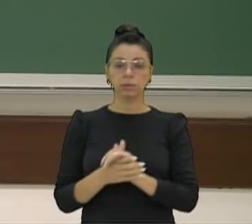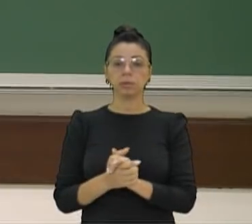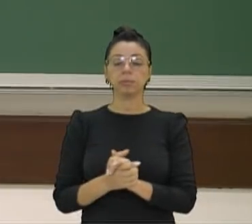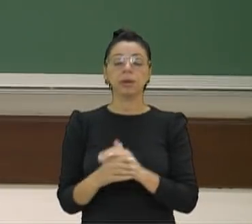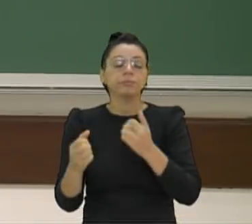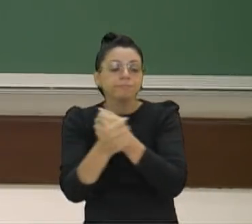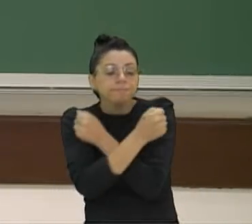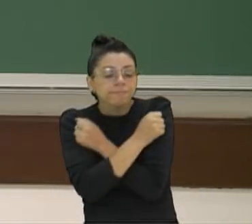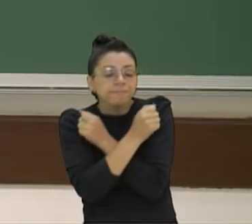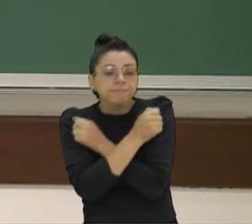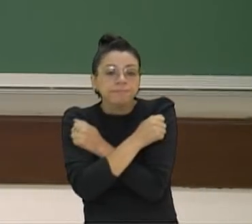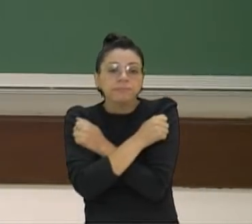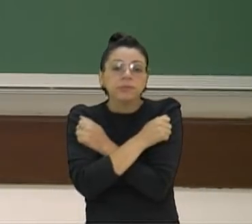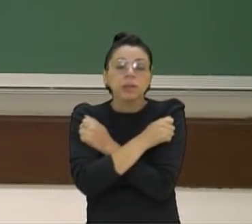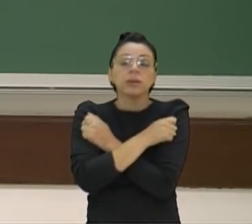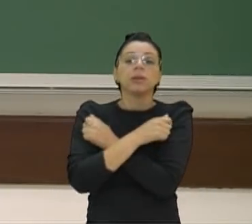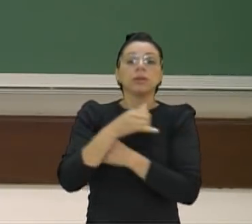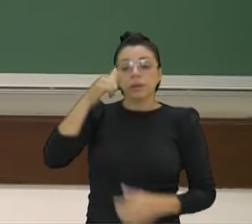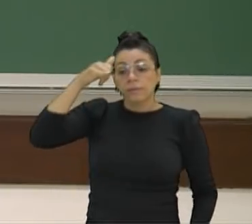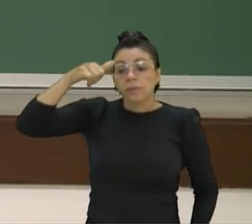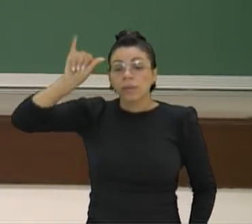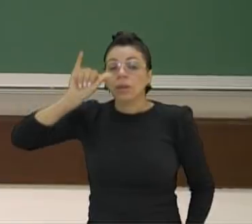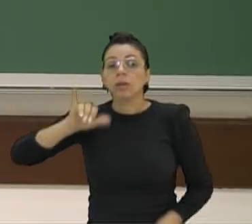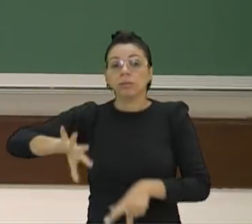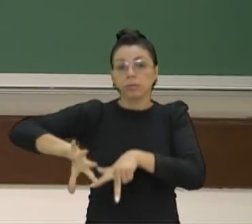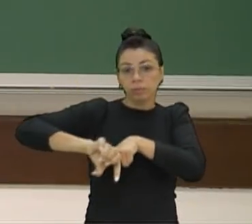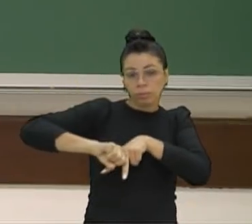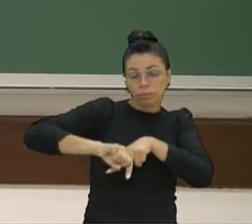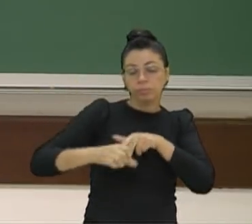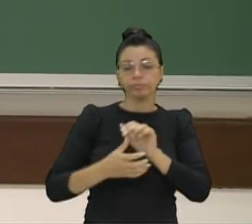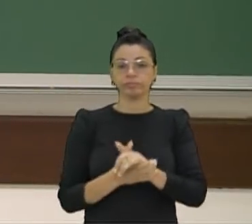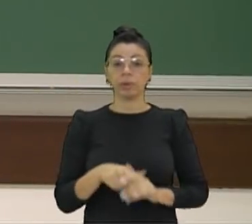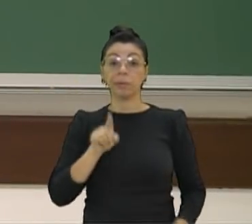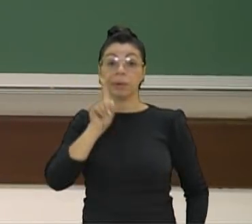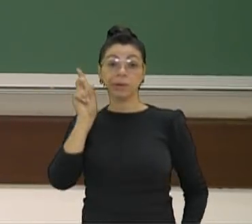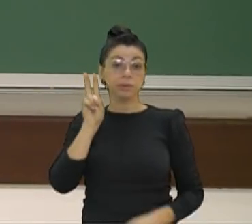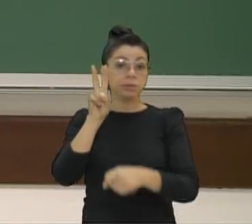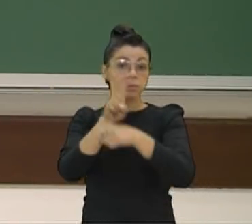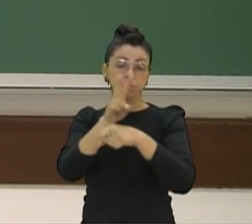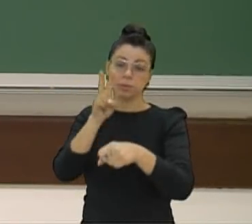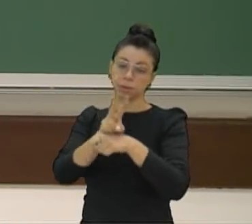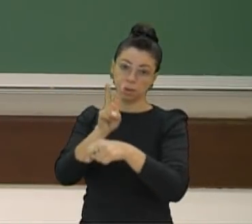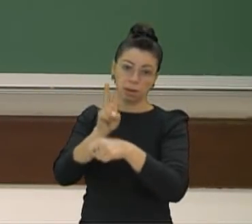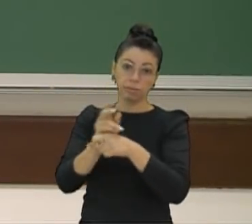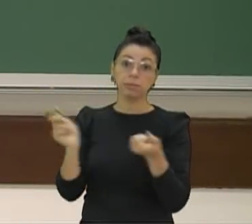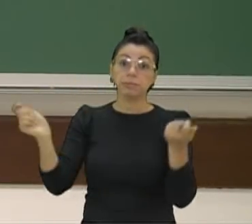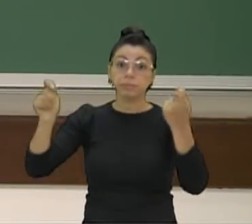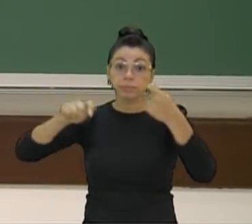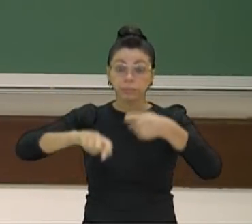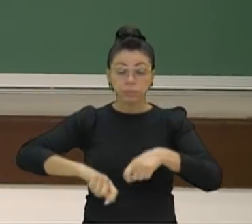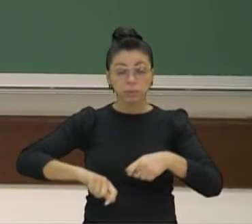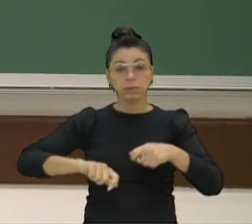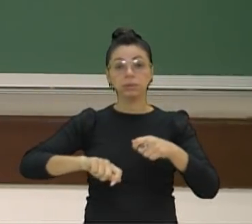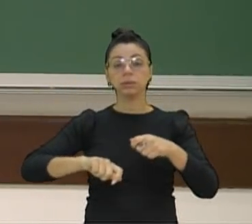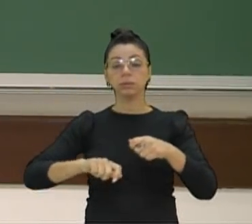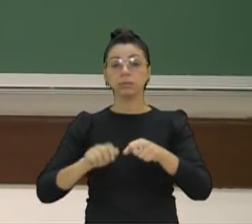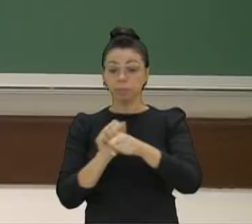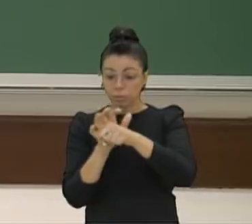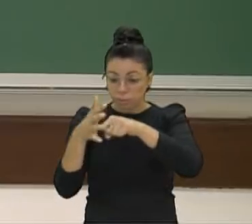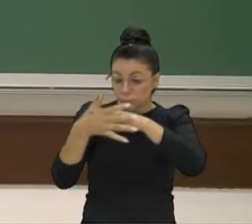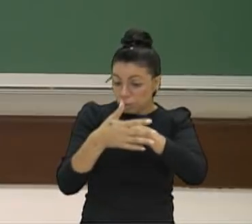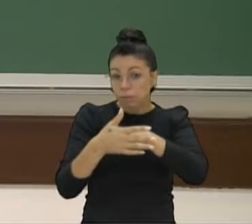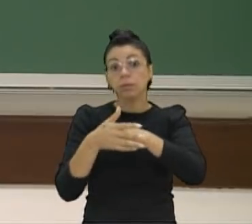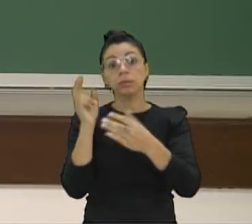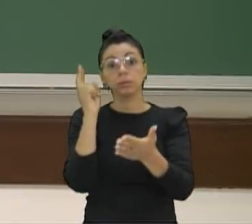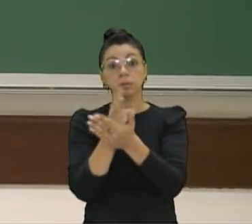tá? Então, esses cuidados são fundamentais que a gente mantenha, não podemos relaxar, porque afinal a pandemia ainda está